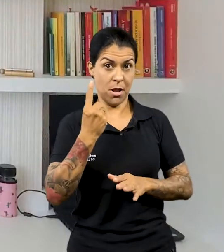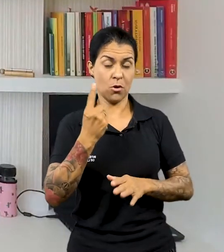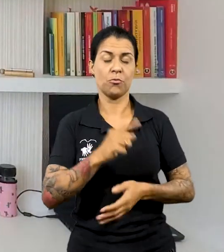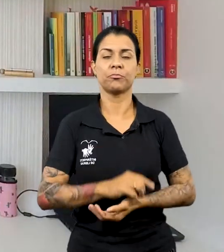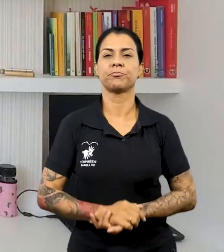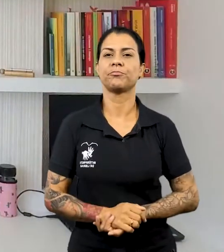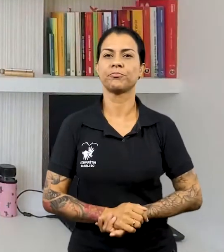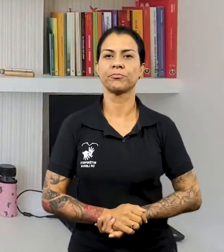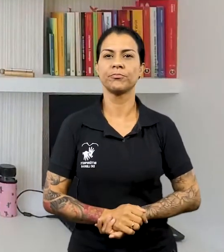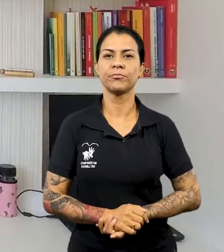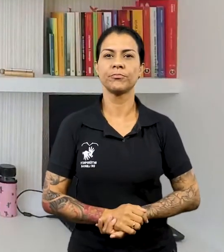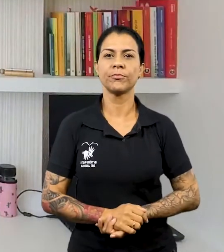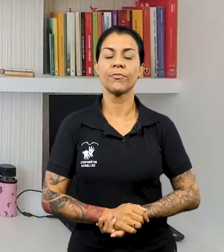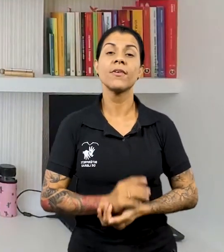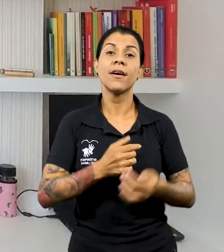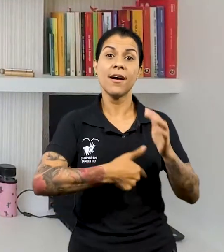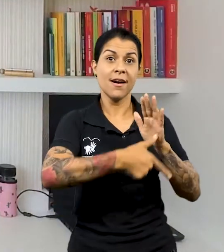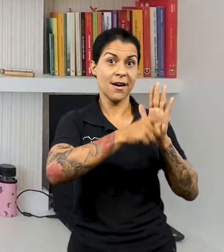bom começo.